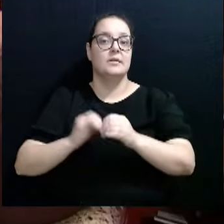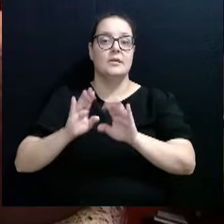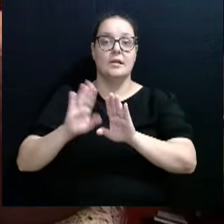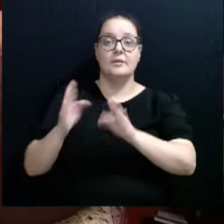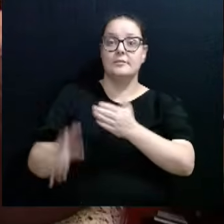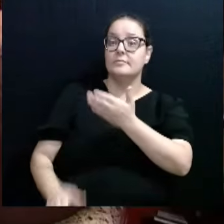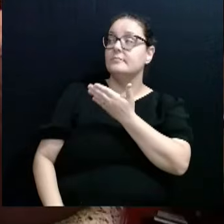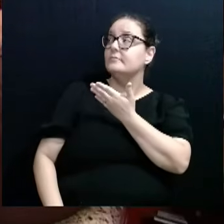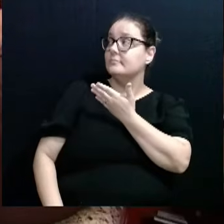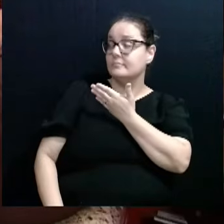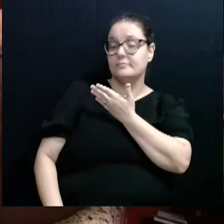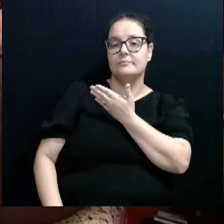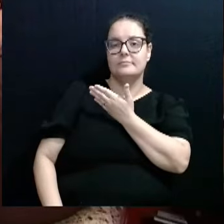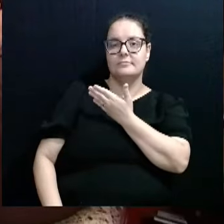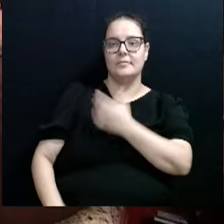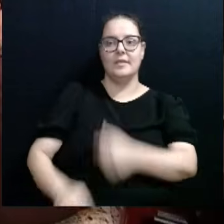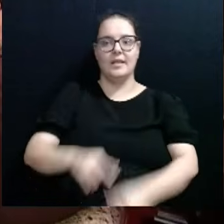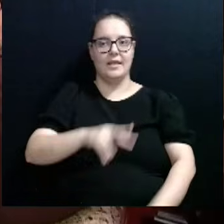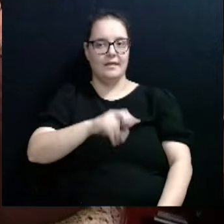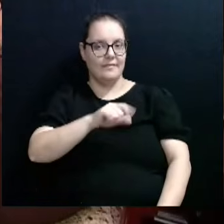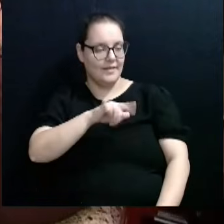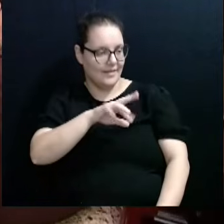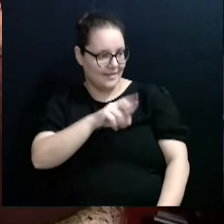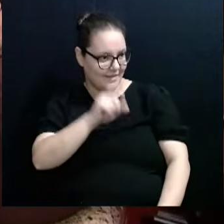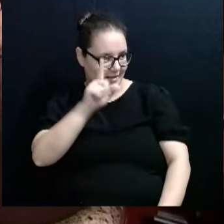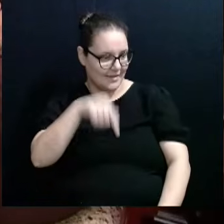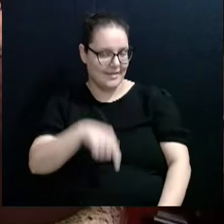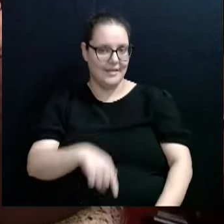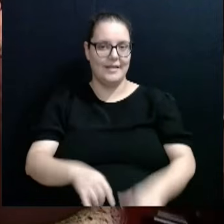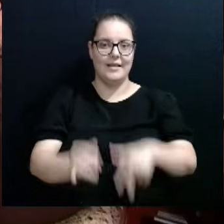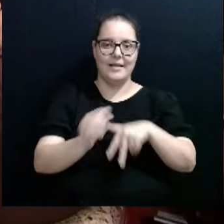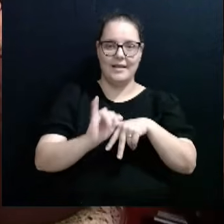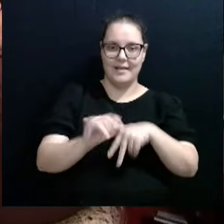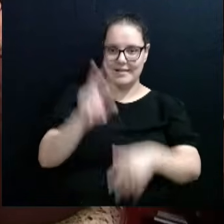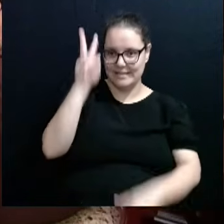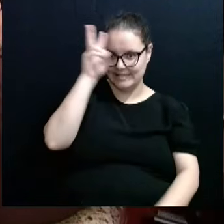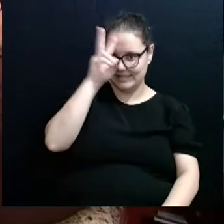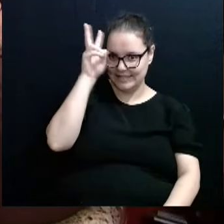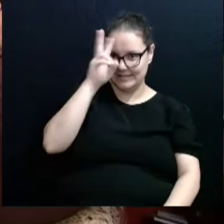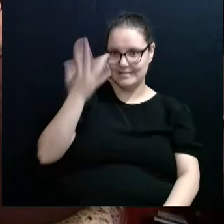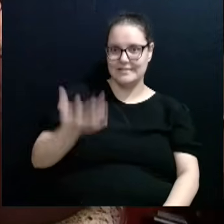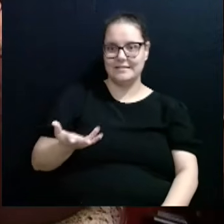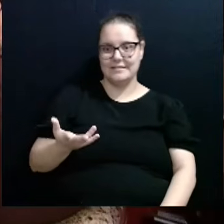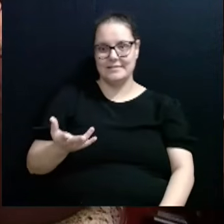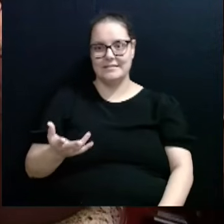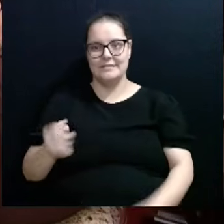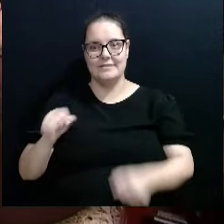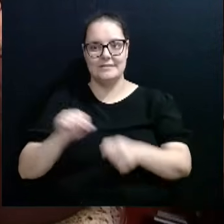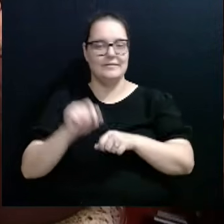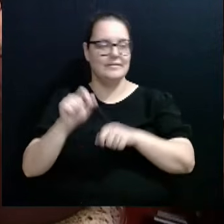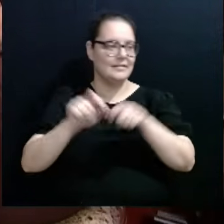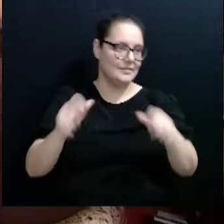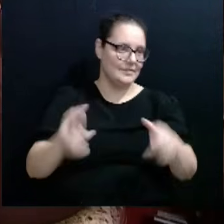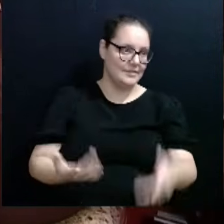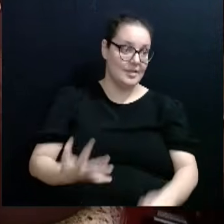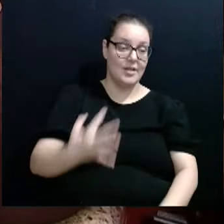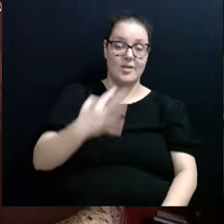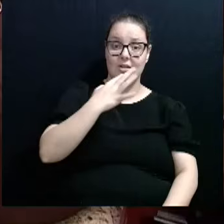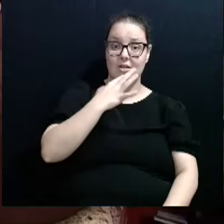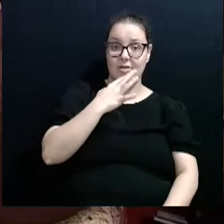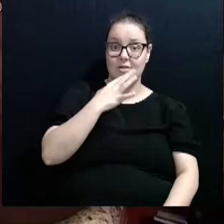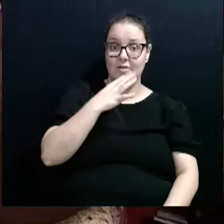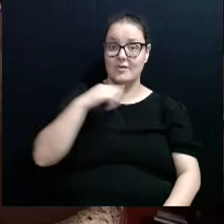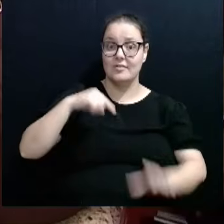a Valéria é quem é a narradora dessas histórias que levam as pessoas a conhecer a fundo e a